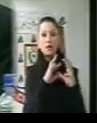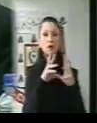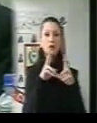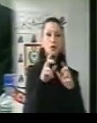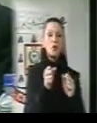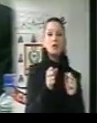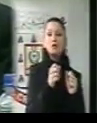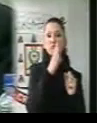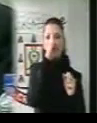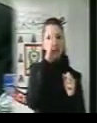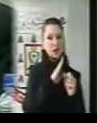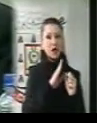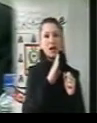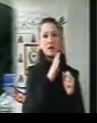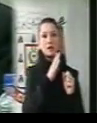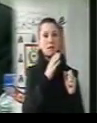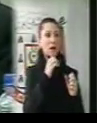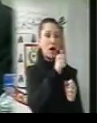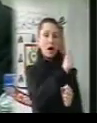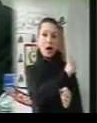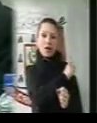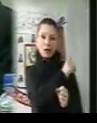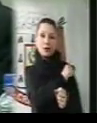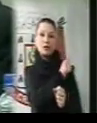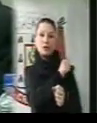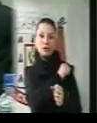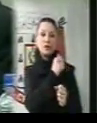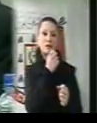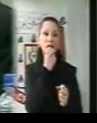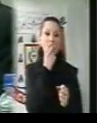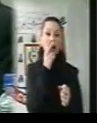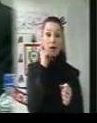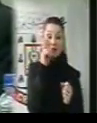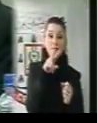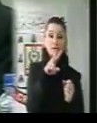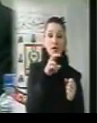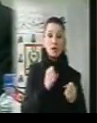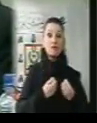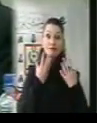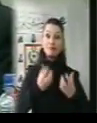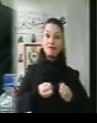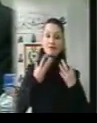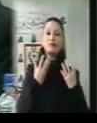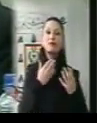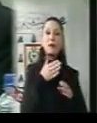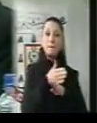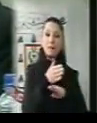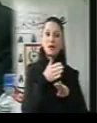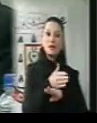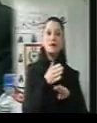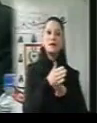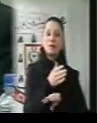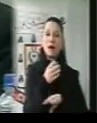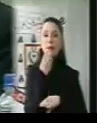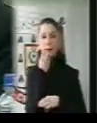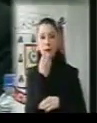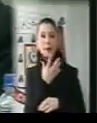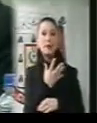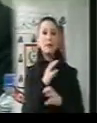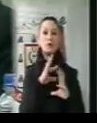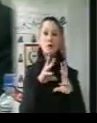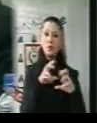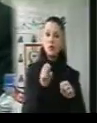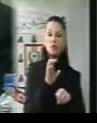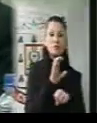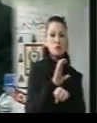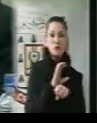disponibilizá-la gratuitamente aos estudantes como forma de incentivá-los a se alimentar de maneira saudável. Todos os